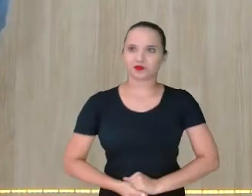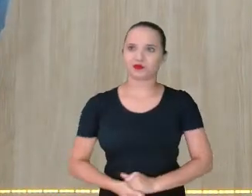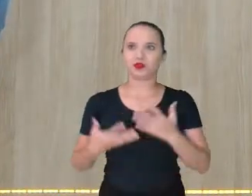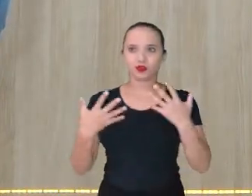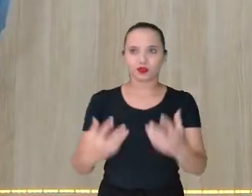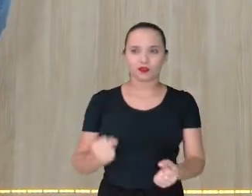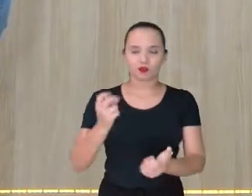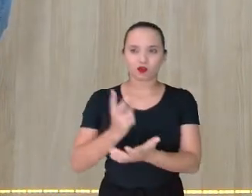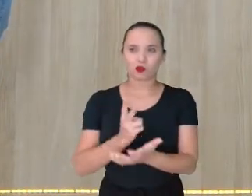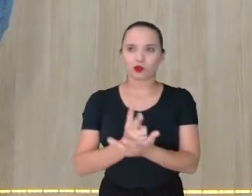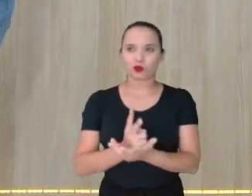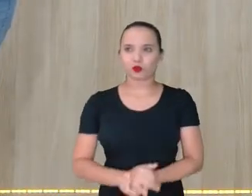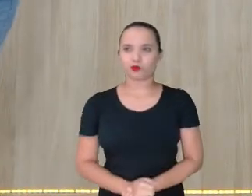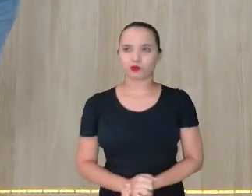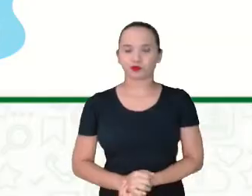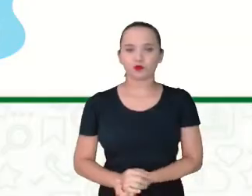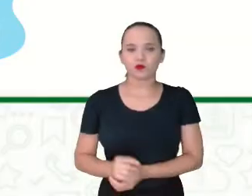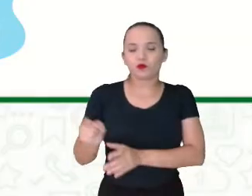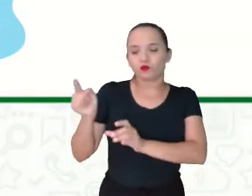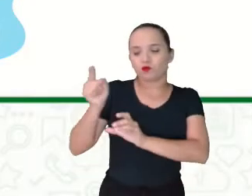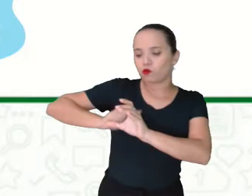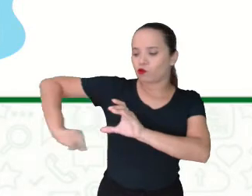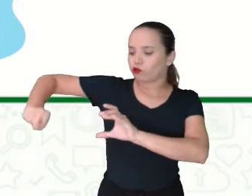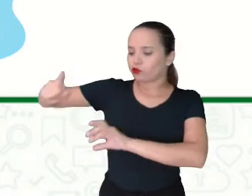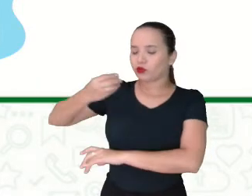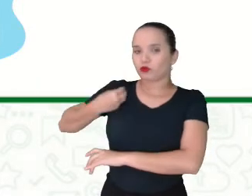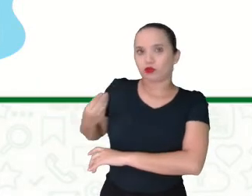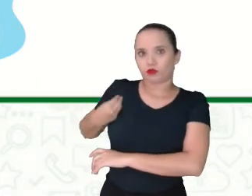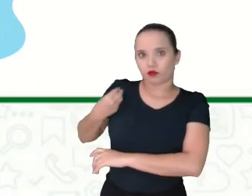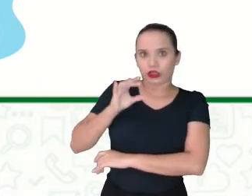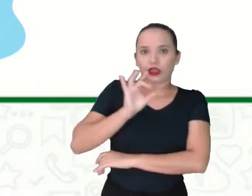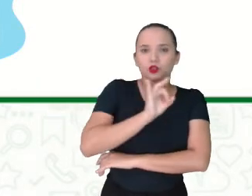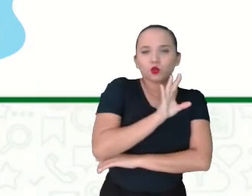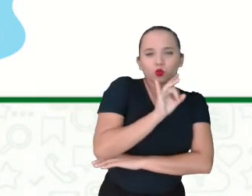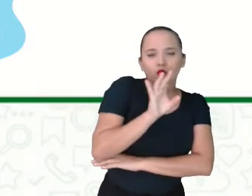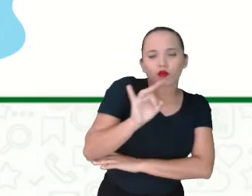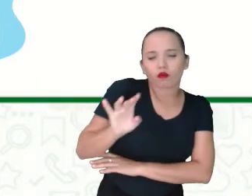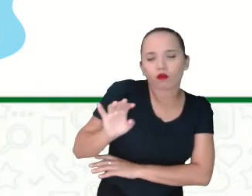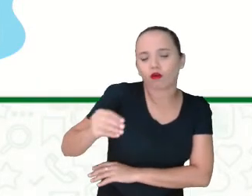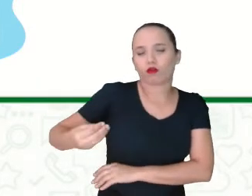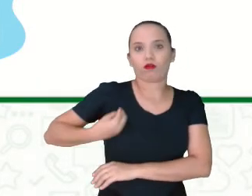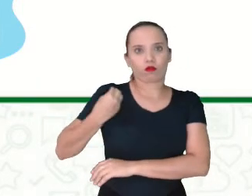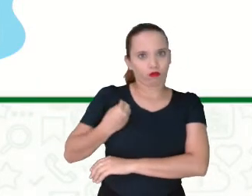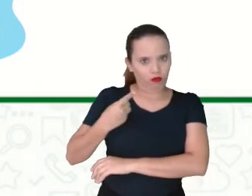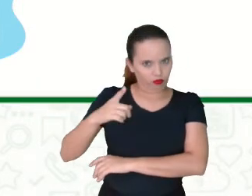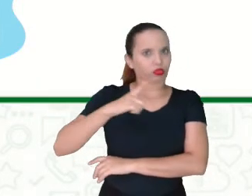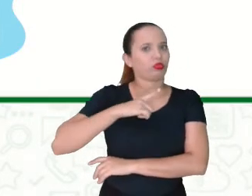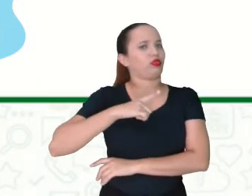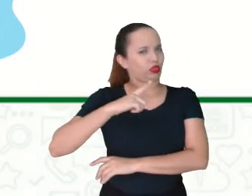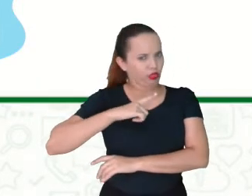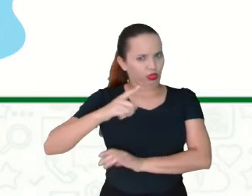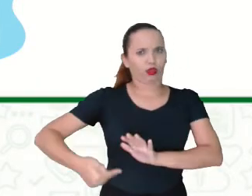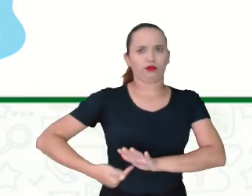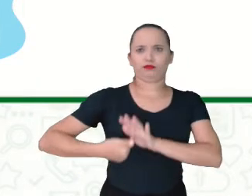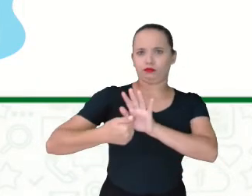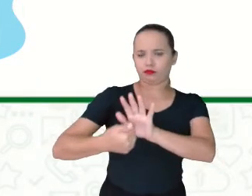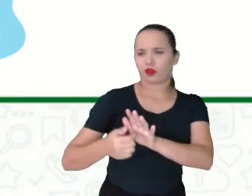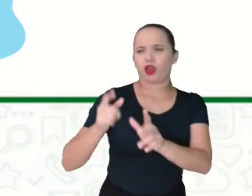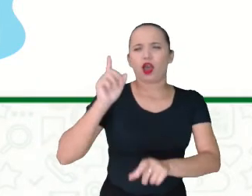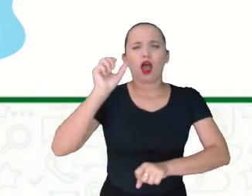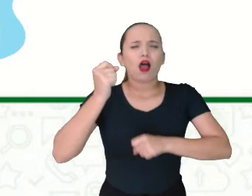vamos seguir aqui, ó. Ciclo de vida. Todo ser vivo, gente, apresenta um ciclo de vida. Ele pode ser um